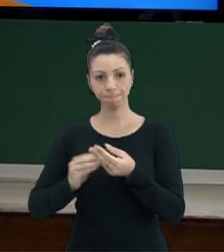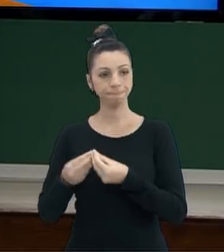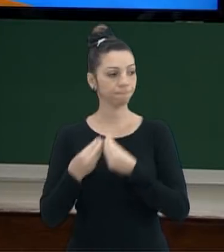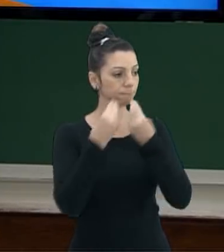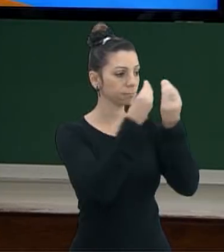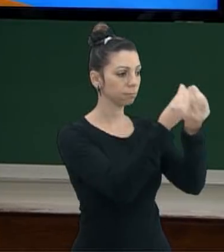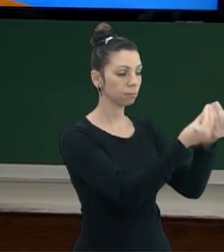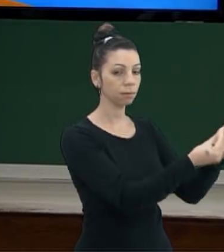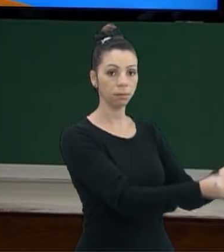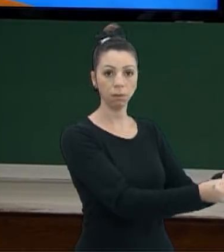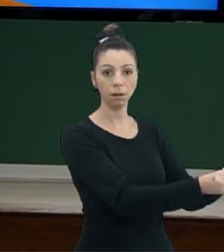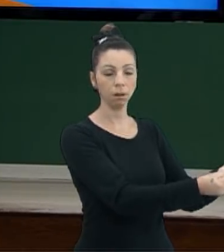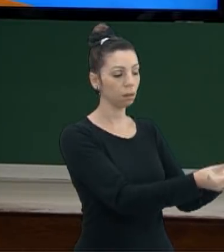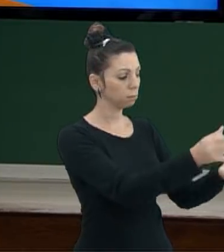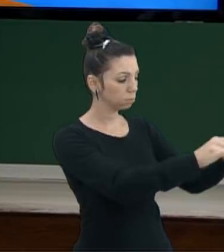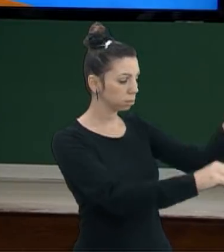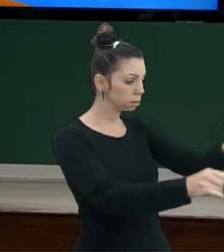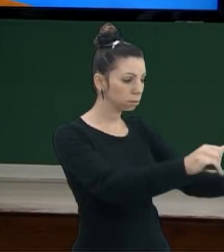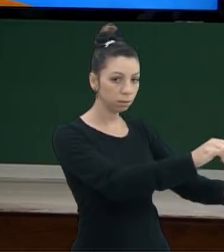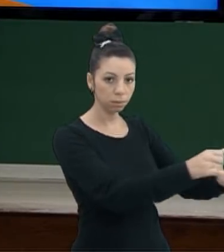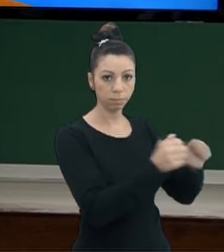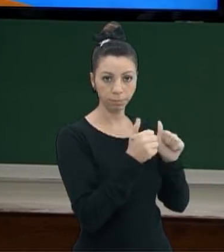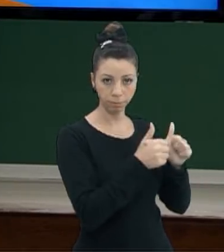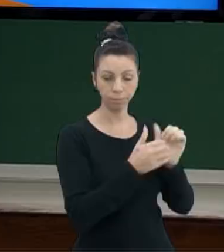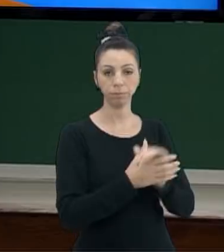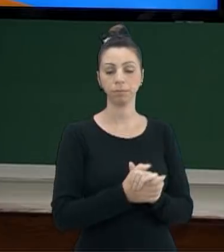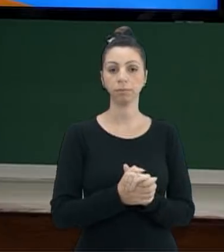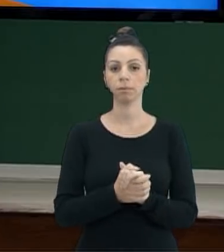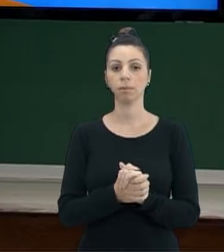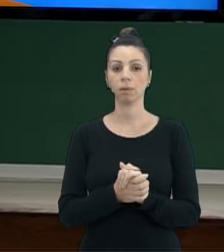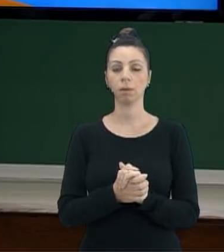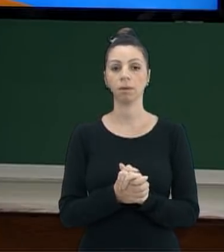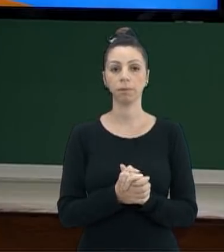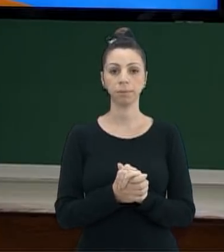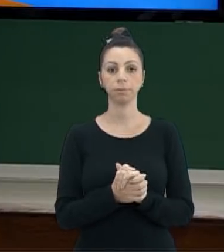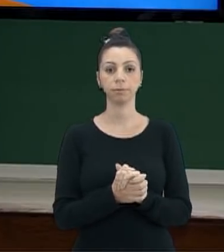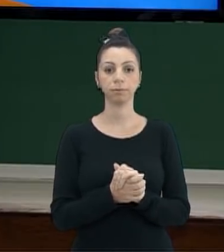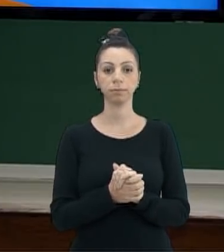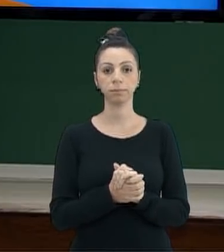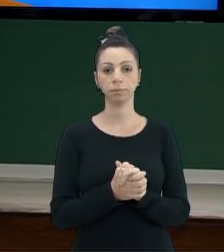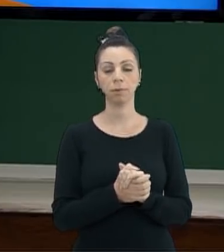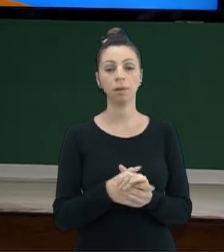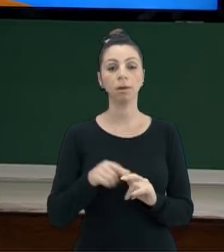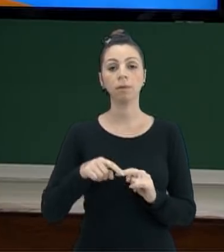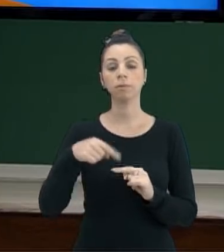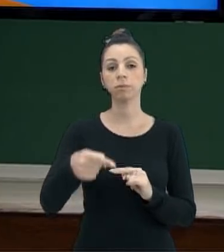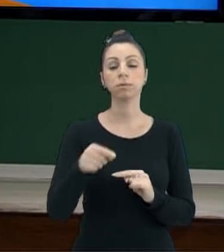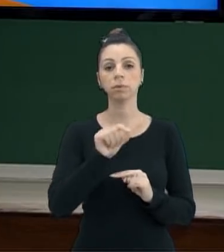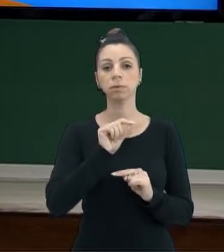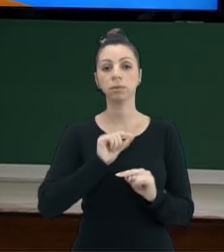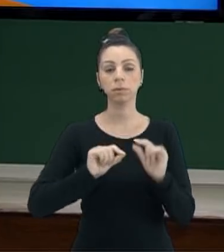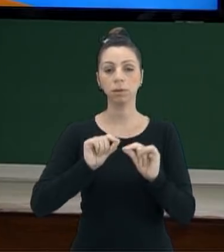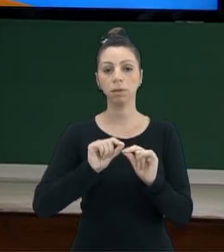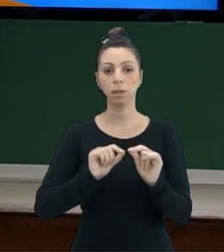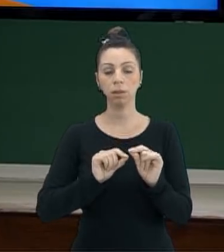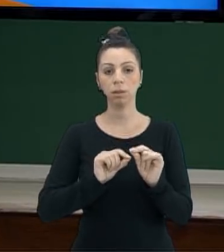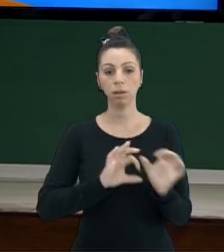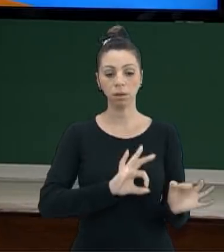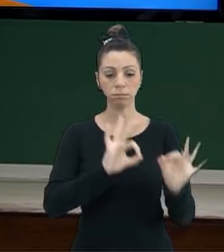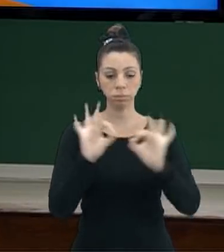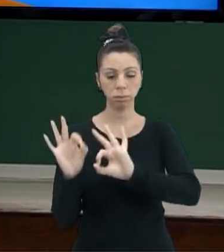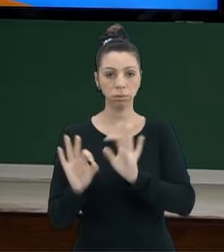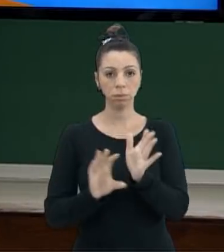vocês entram em contato com a escola de vocês para ver como vocês devem proceder. Quem está assistindo as aulas pelo